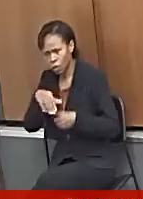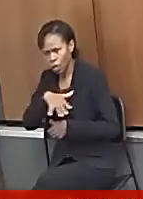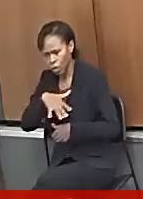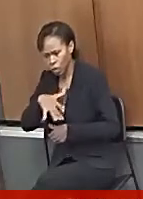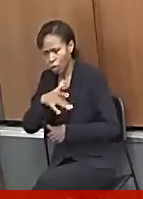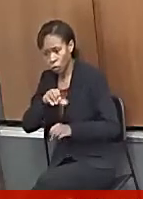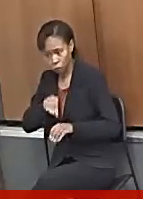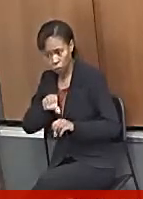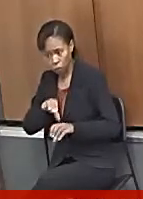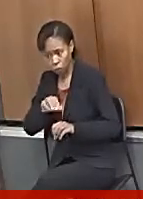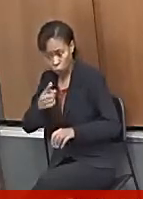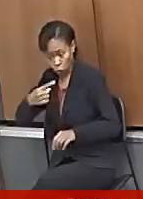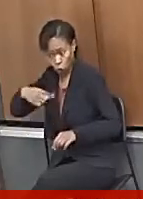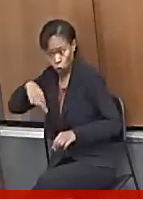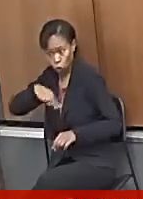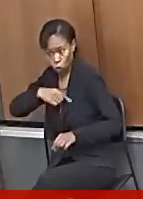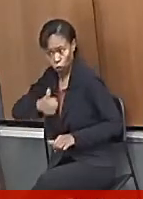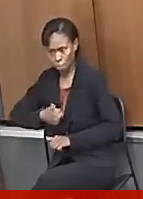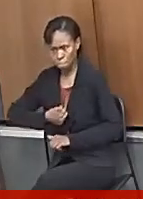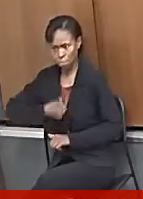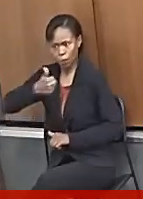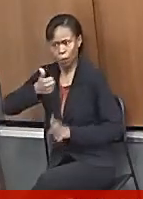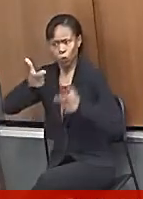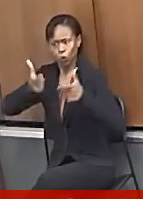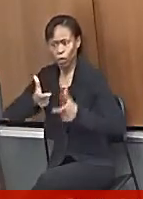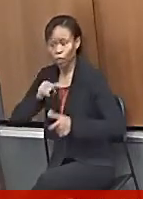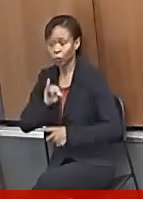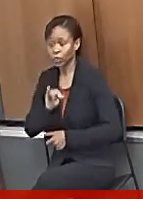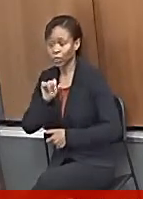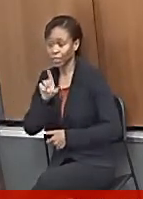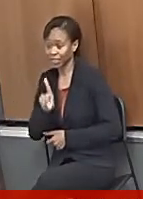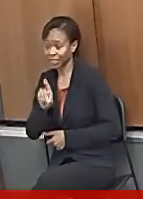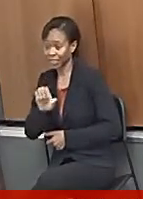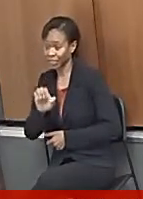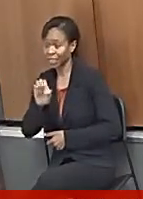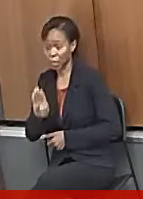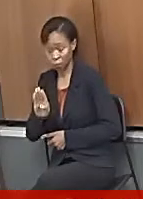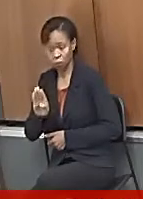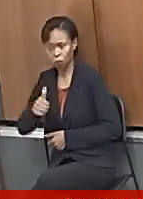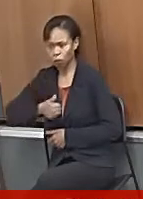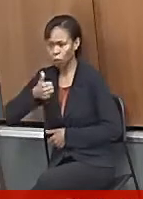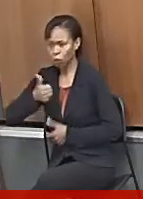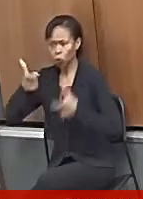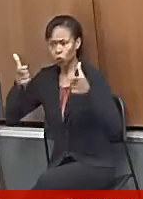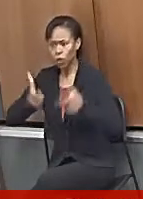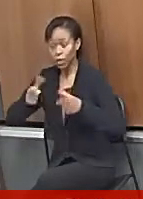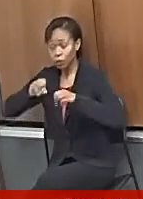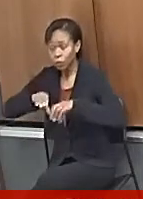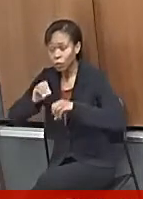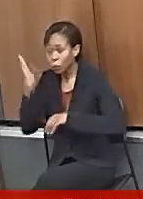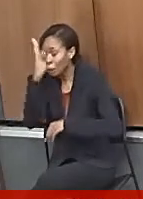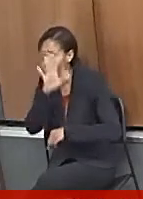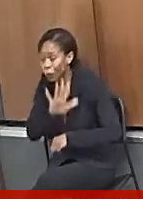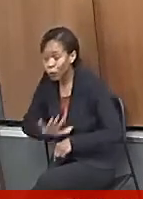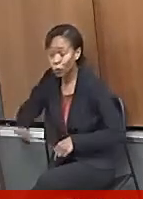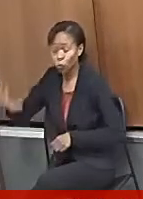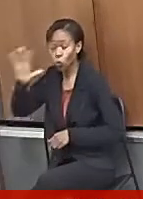e nós somos o primeiro lugar no ideb primeiro lugar na educação do brasil